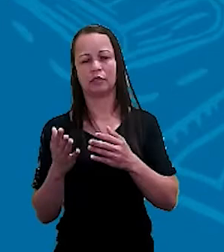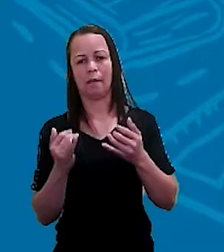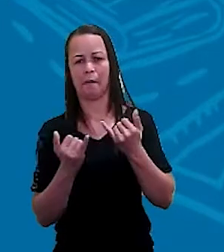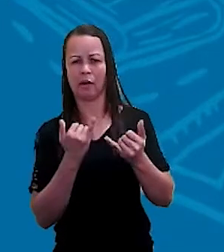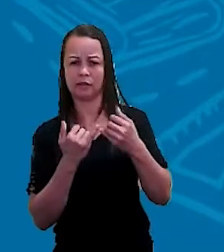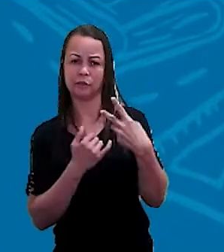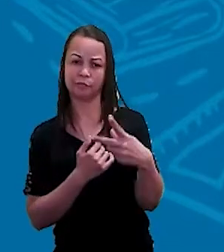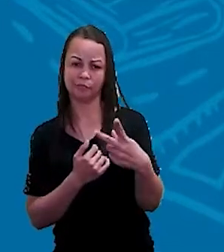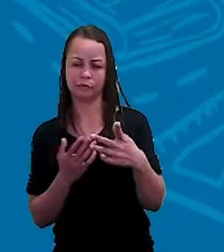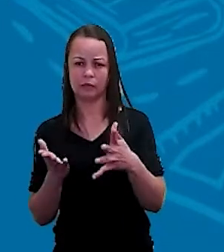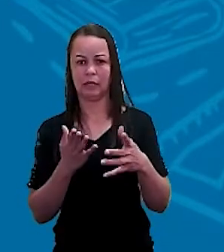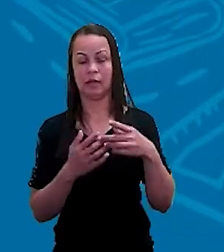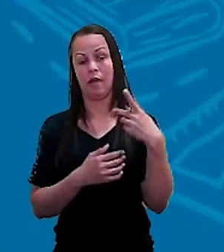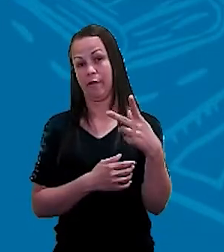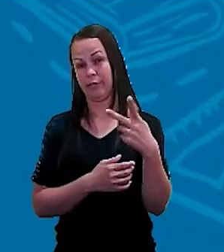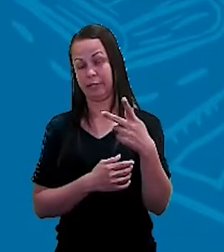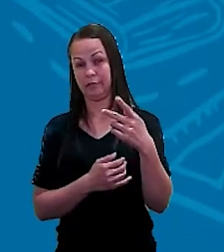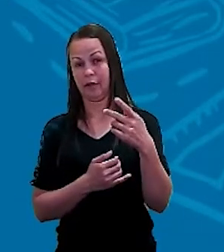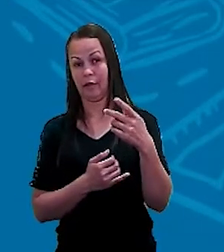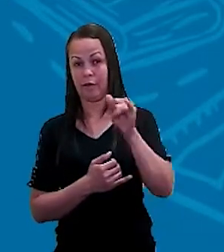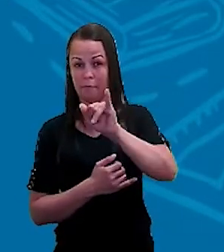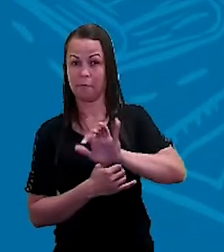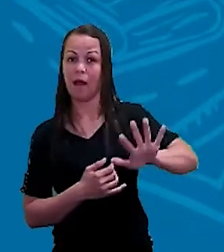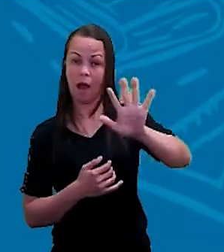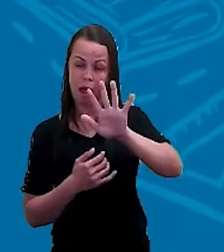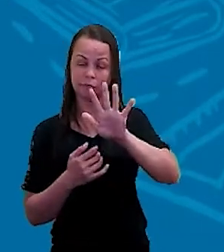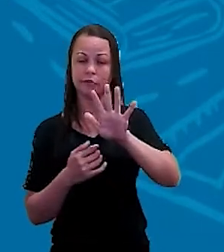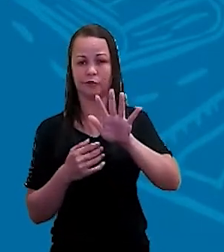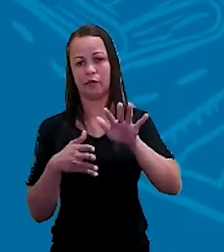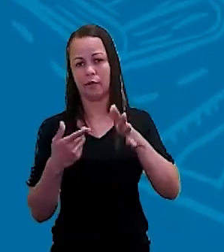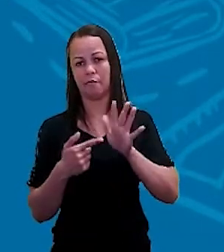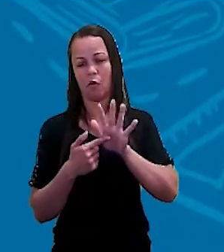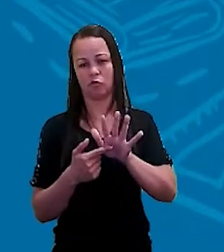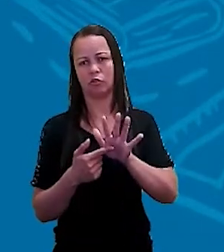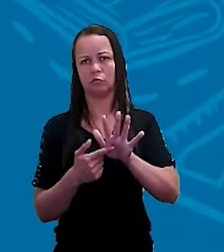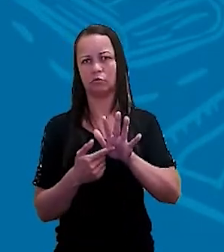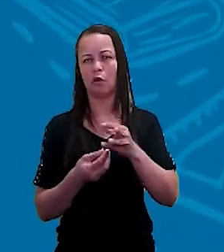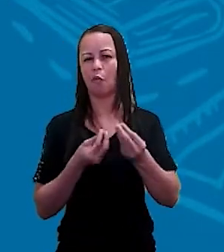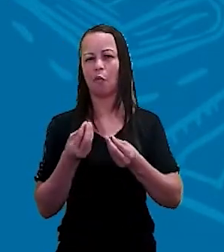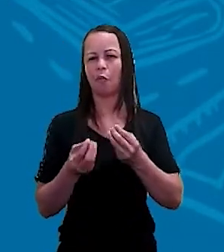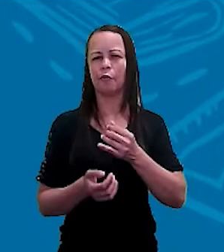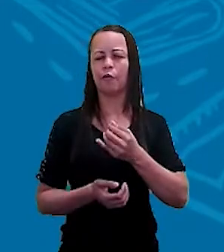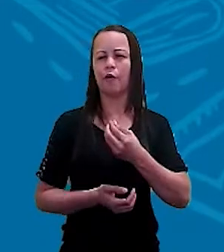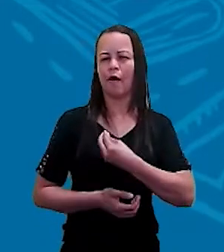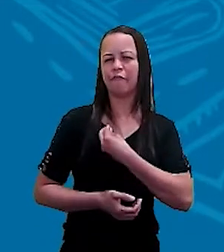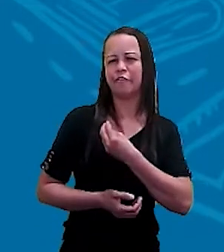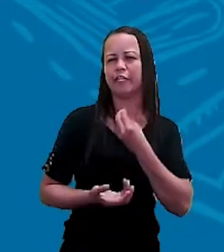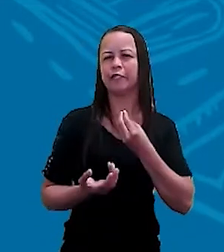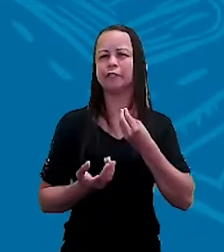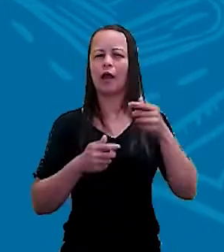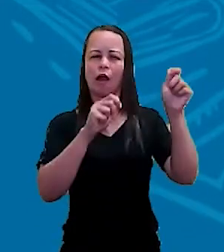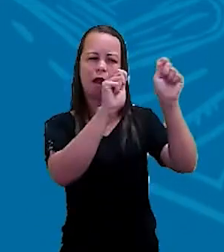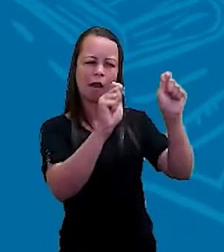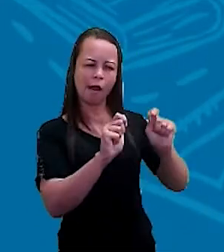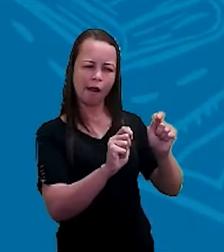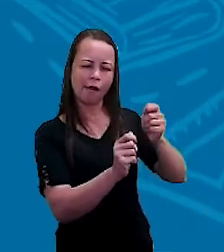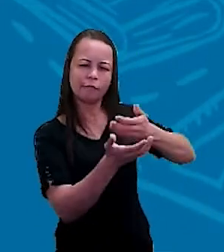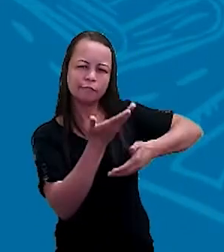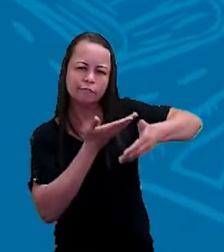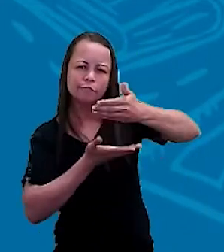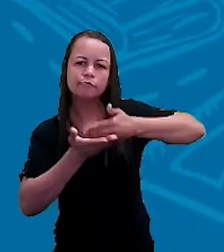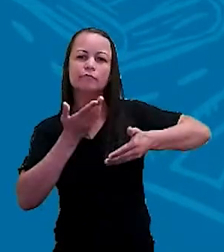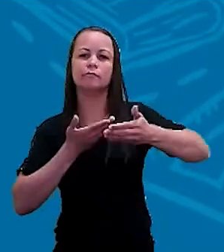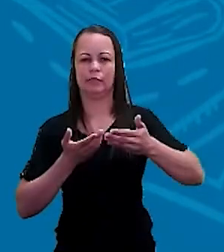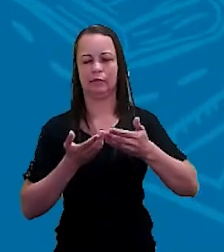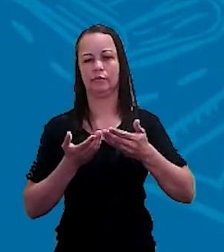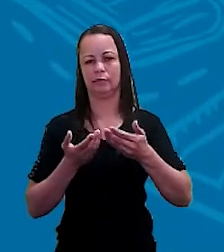Porque às vezes, essa imagem aí pode parecer muito distante, mas como diria, né? A vida imita a arte e a arte às vezes imita a vida.